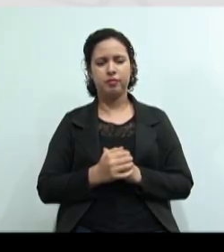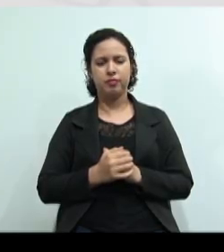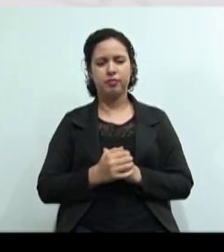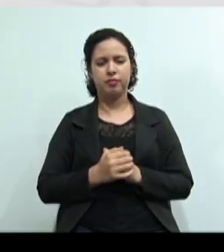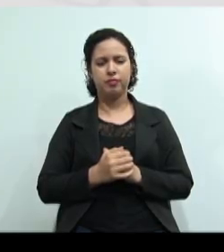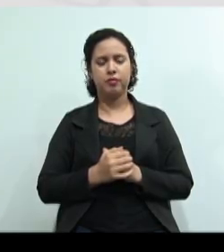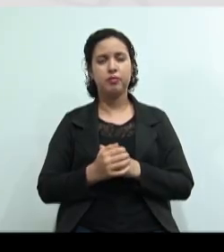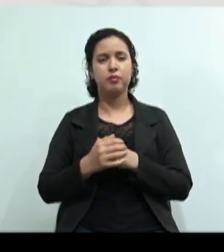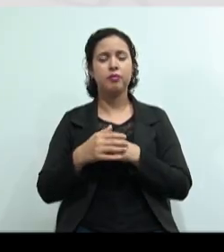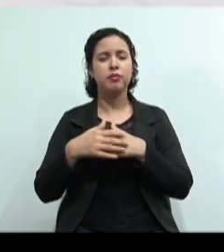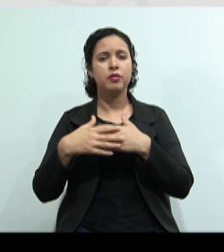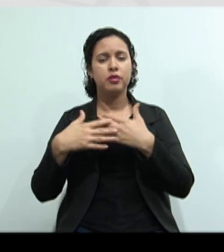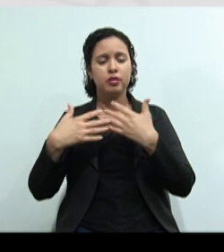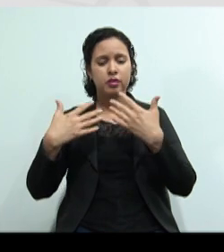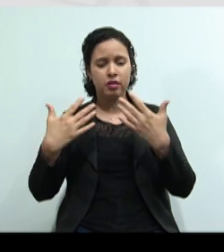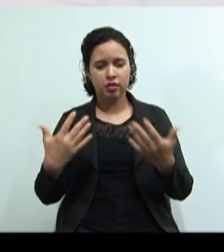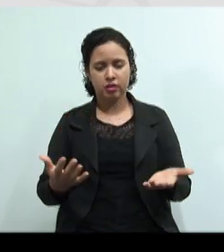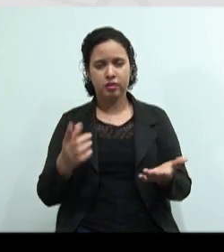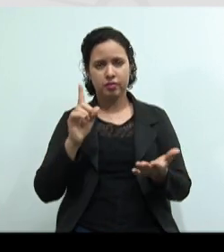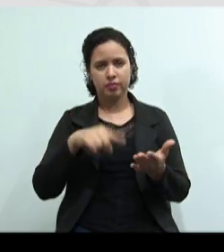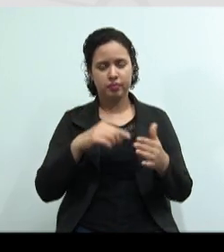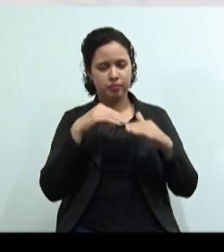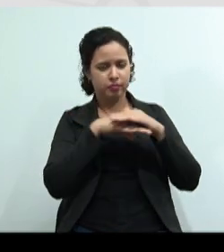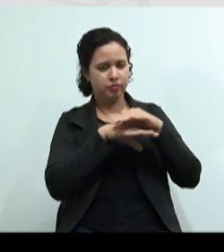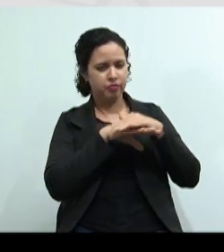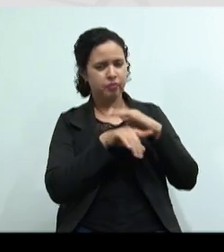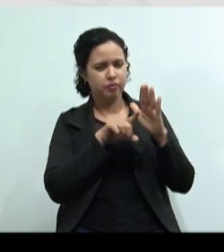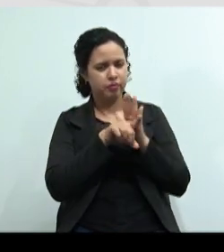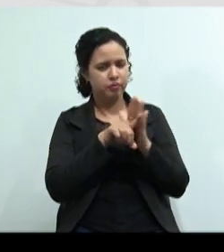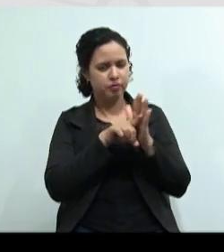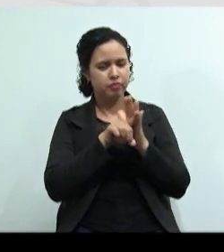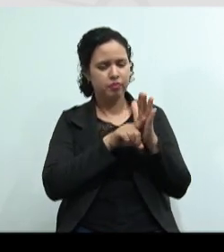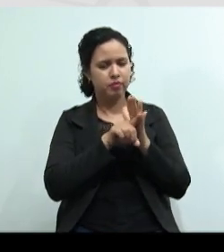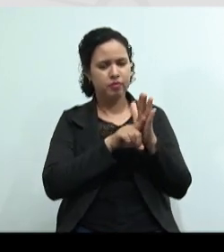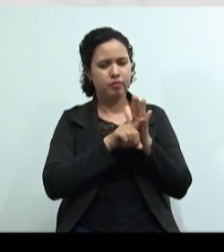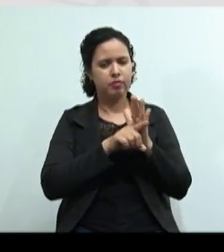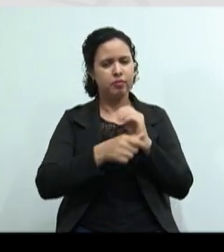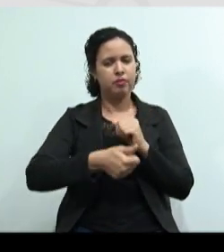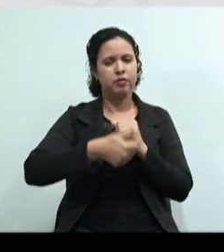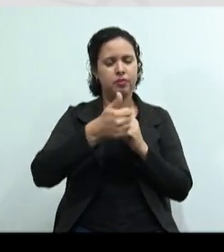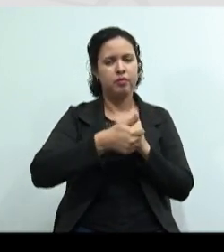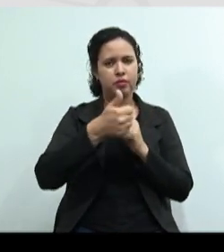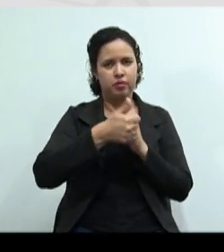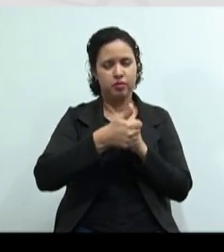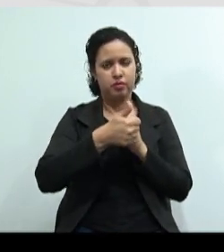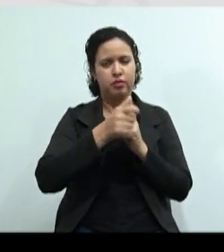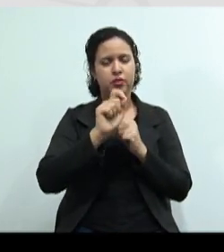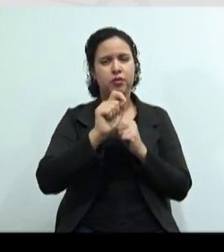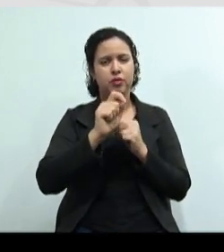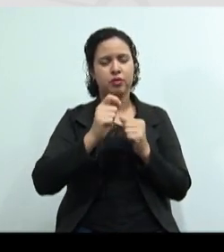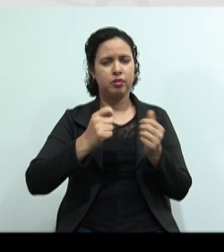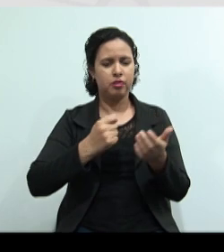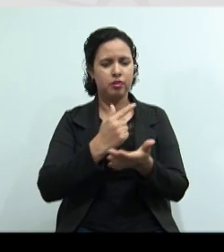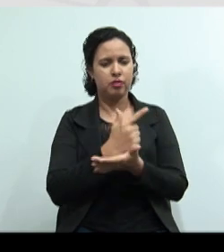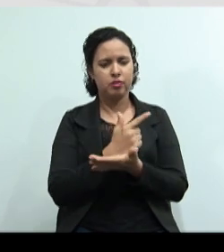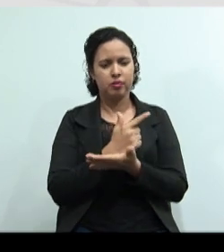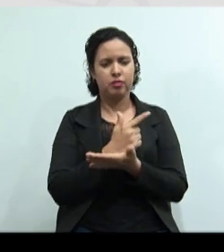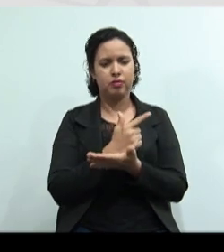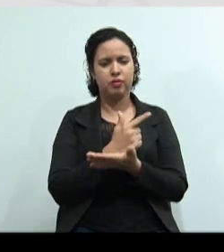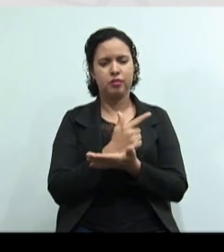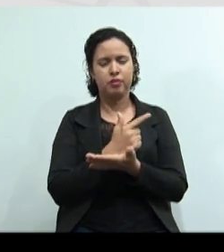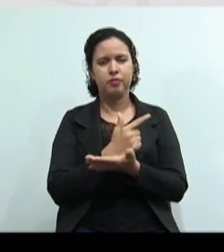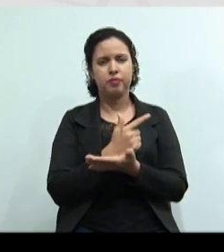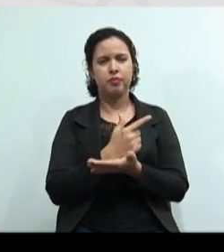com esse critério, os estoques são avaliados com base nas primeiras aquisições. Assim, são considerados vendidos